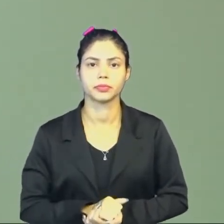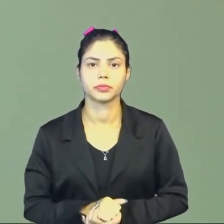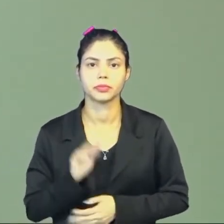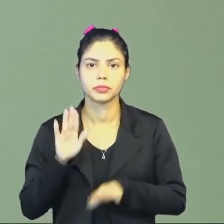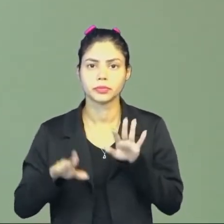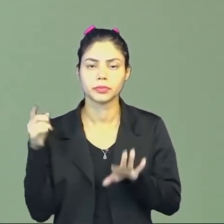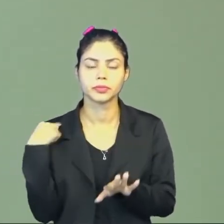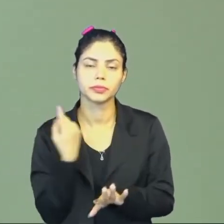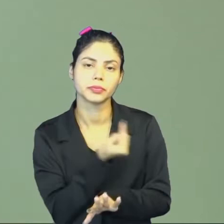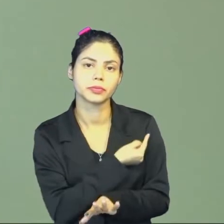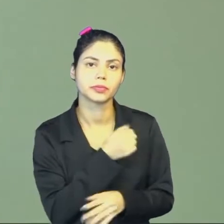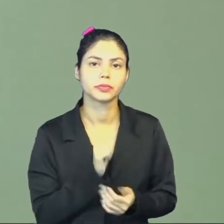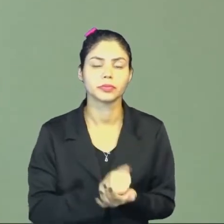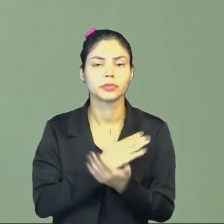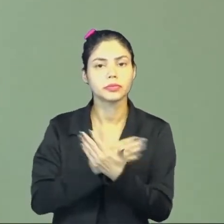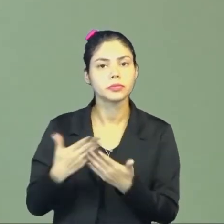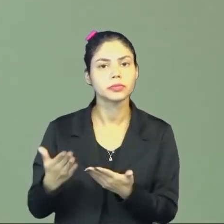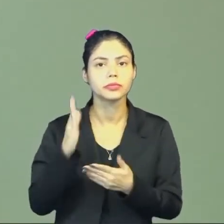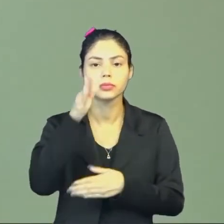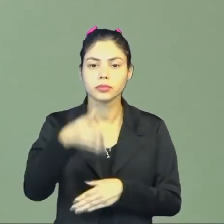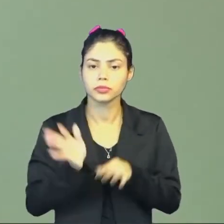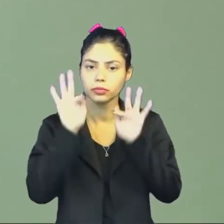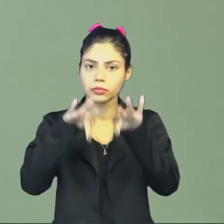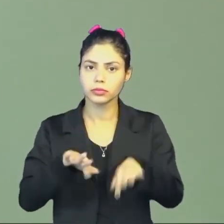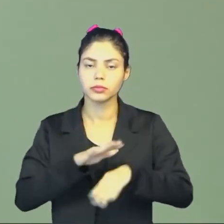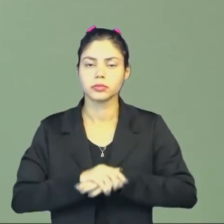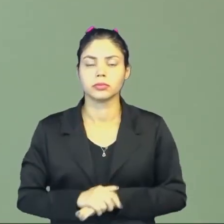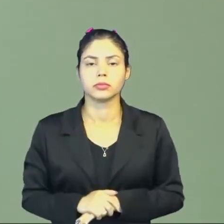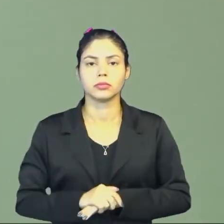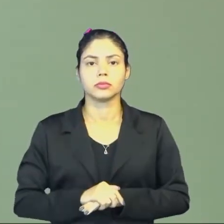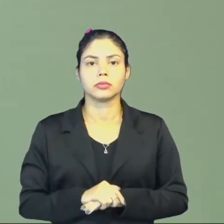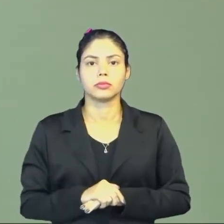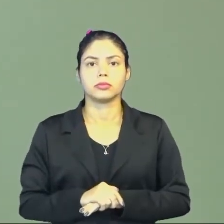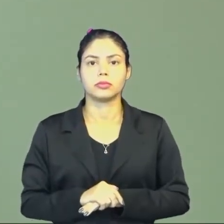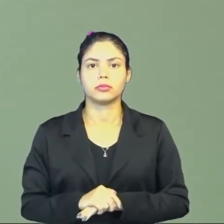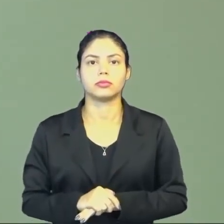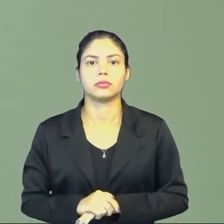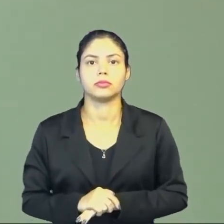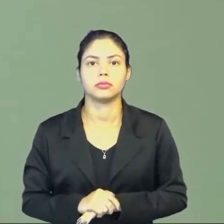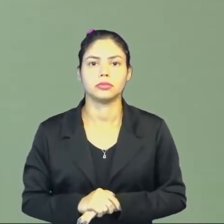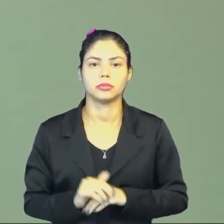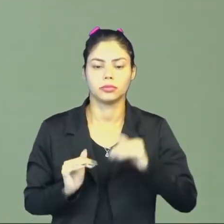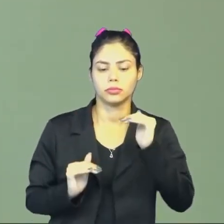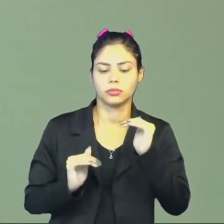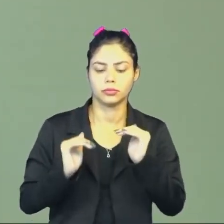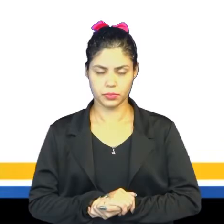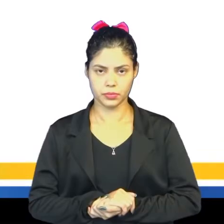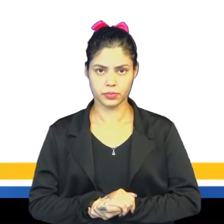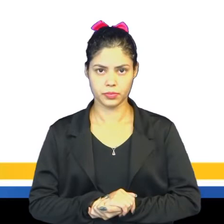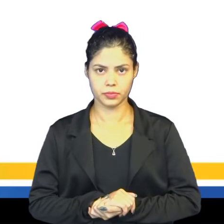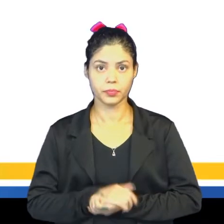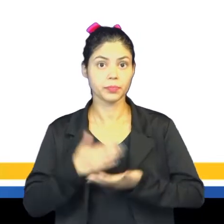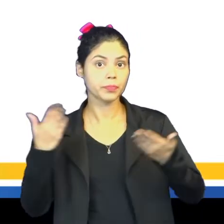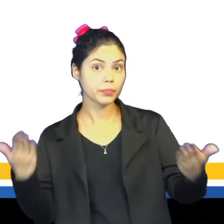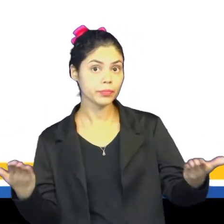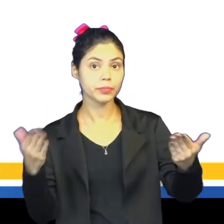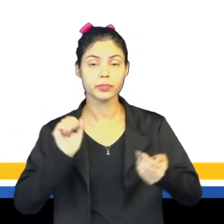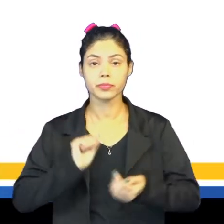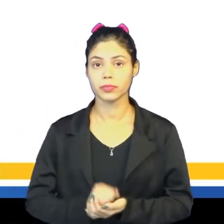Às vezes a gente olha o início, a metade e o final. Vai sair na redução.